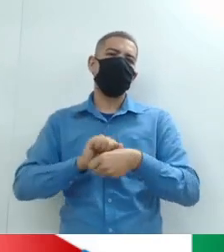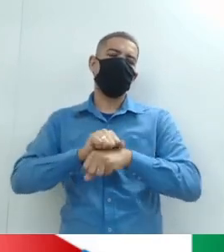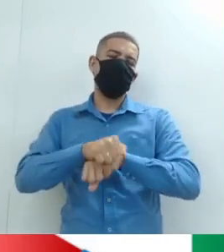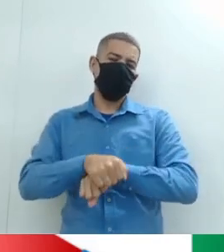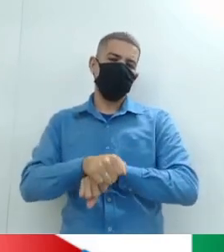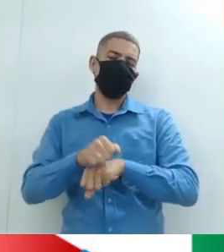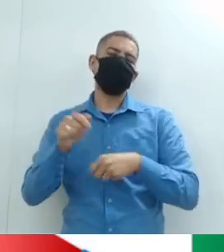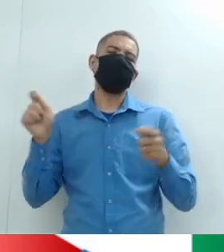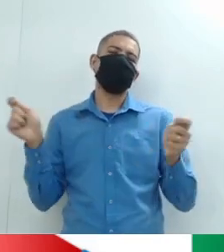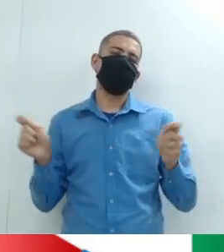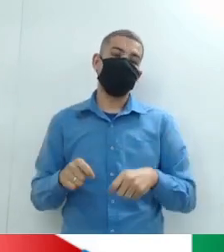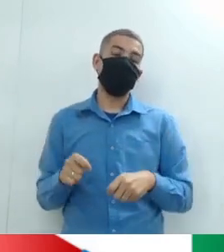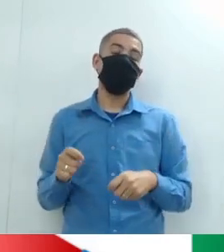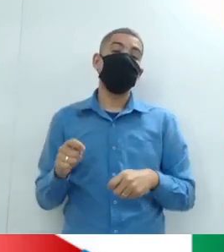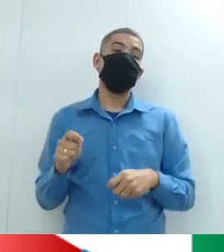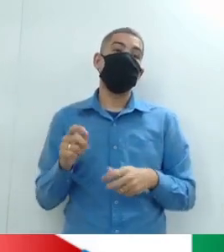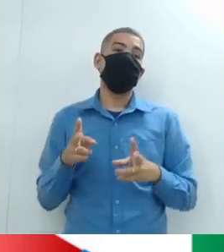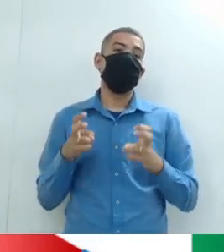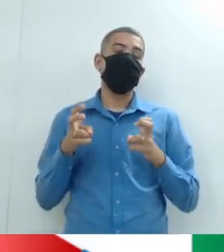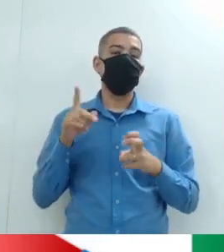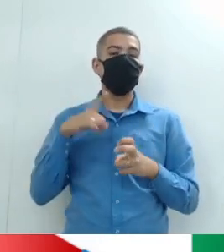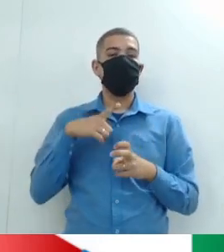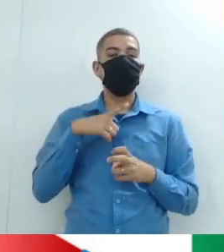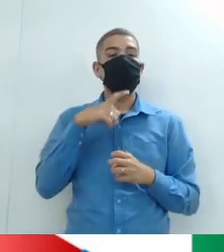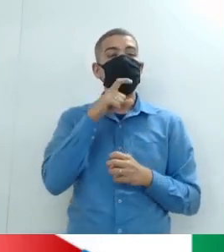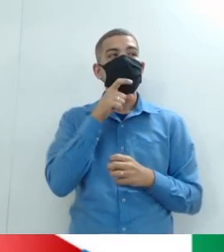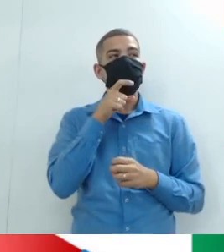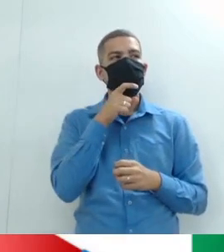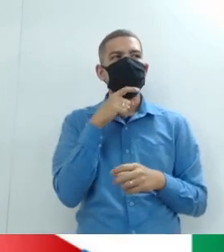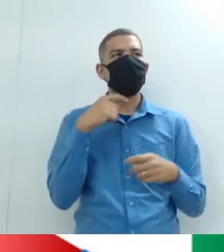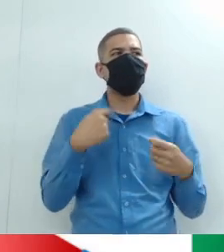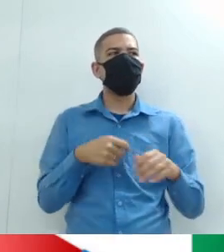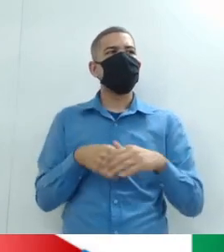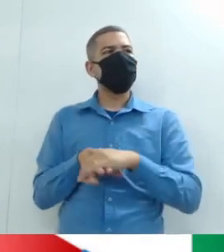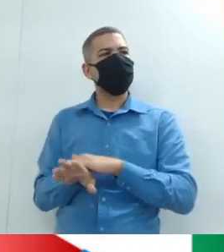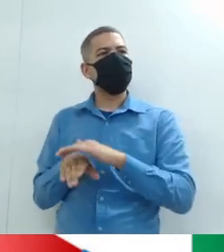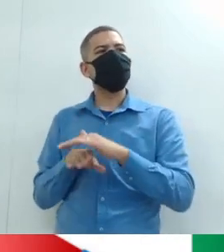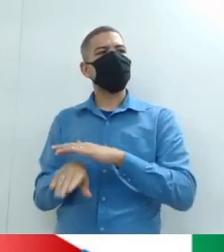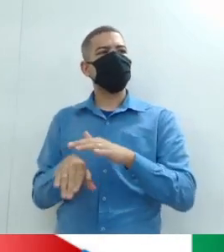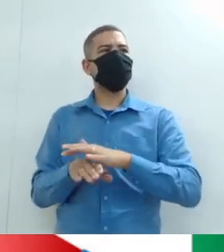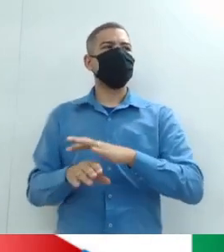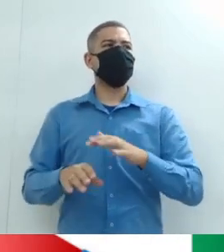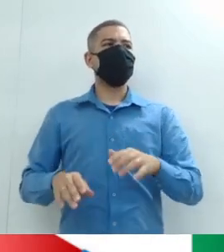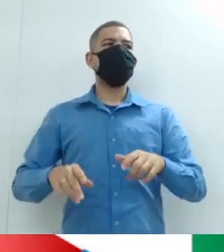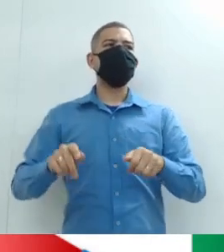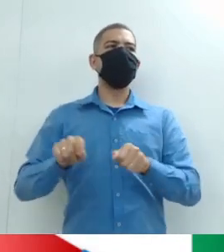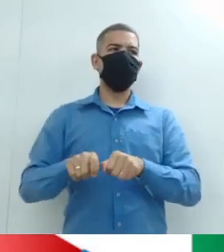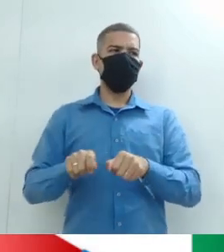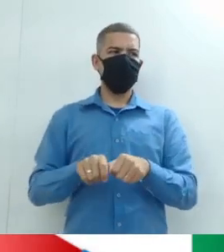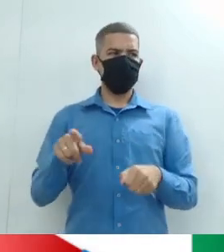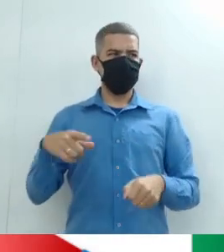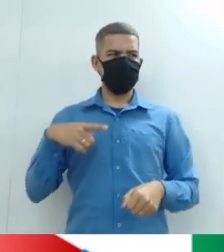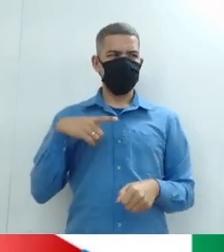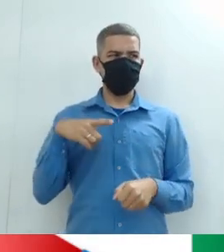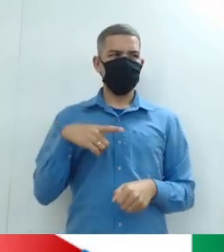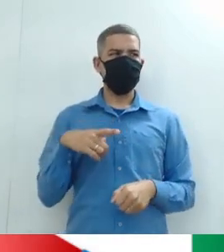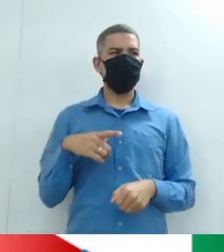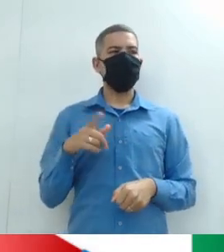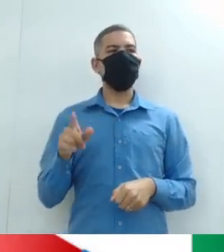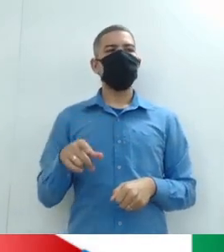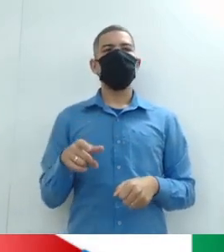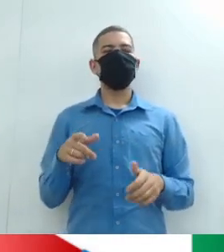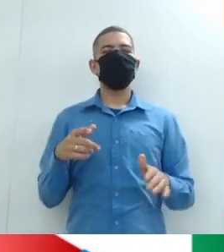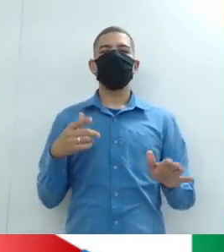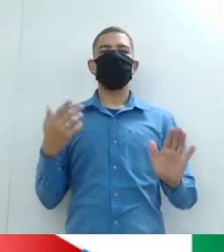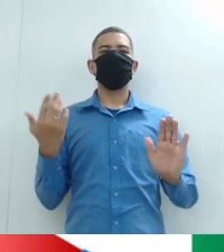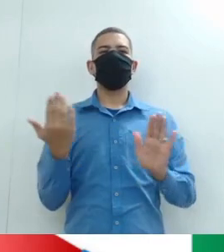E aí ele percebeu que durante o inverno ele precisava guardar, estocar alimentos. E ao fazer isso, não tinha como